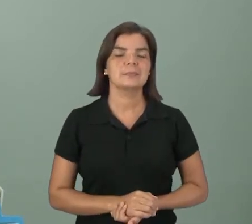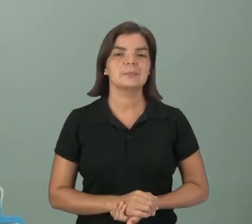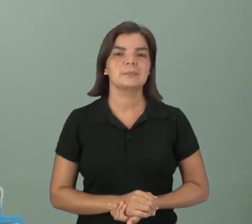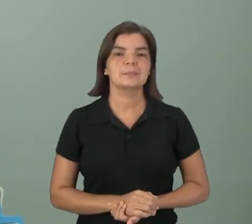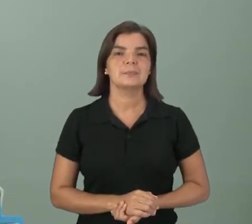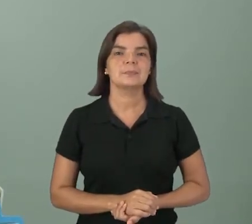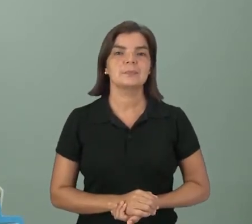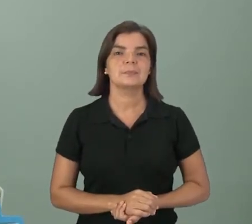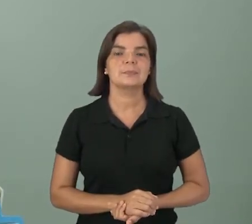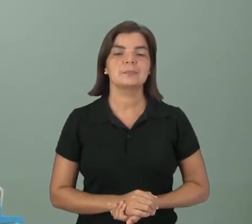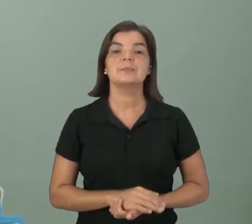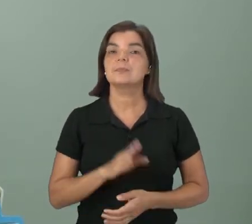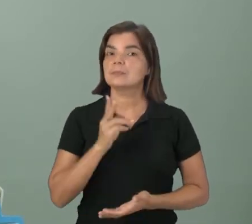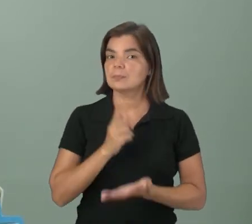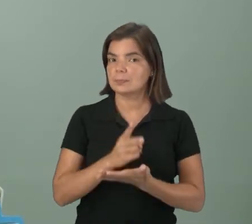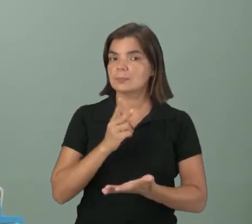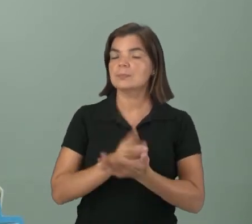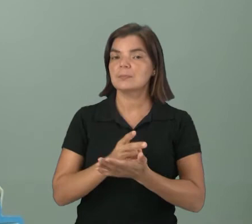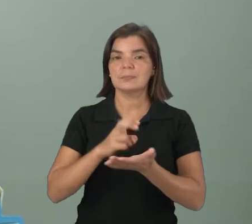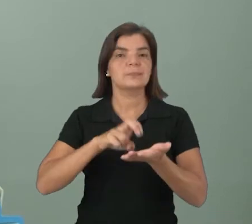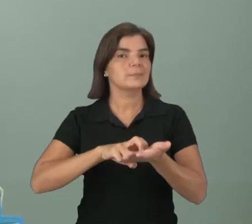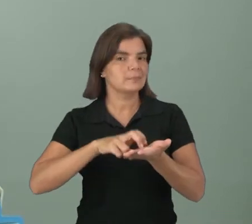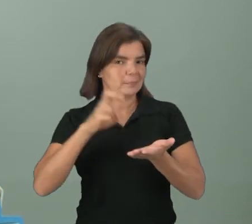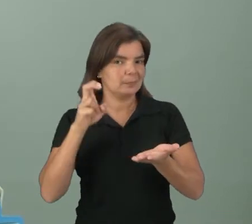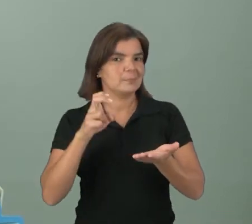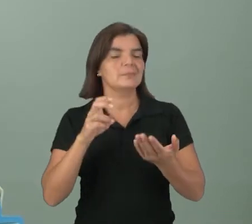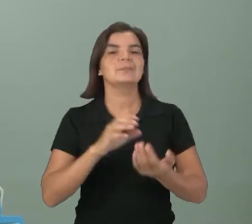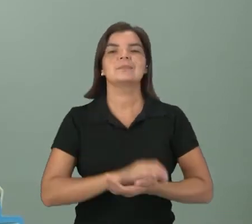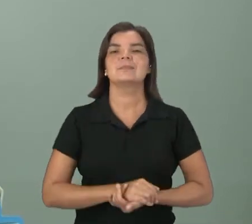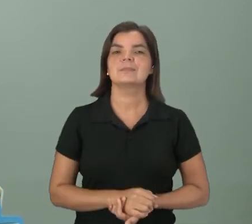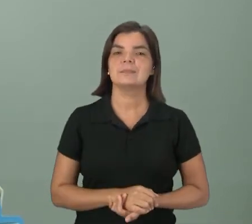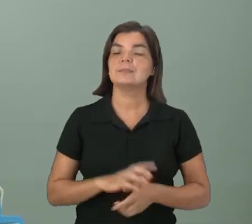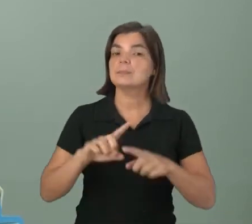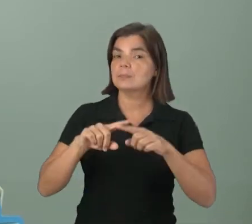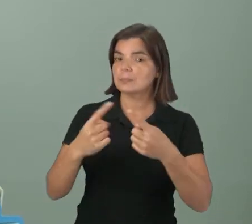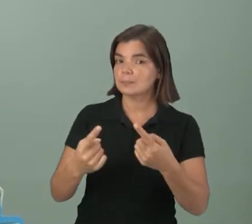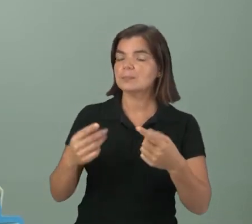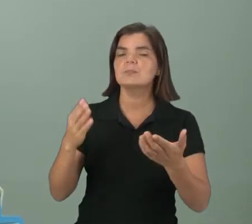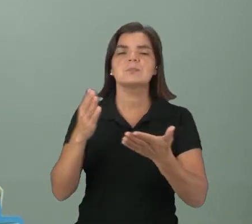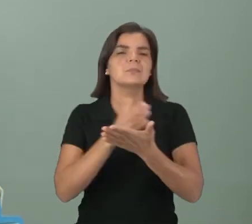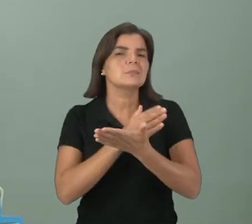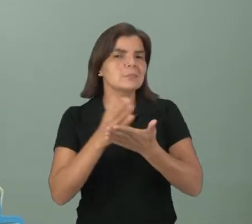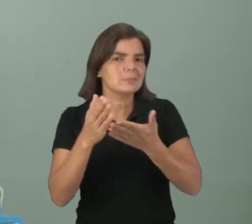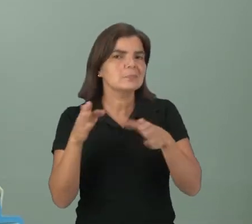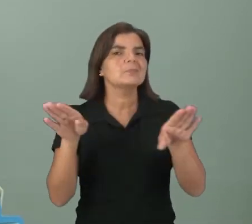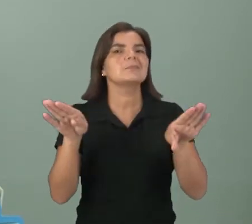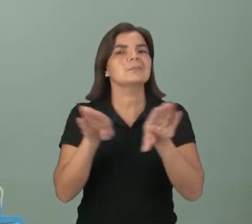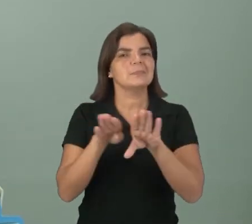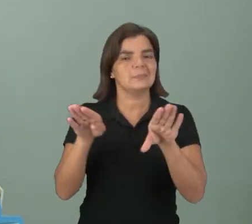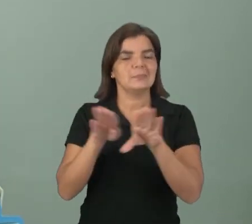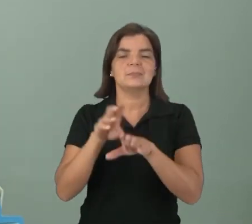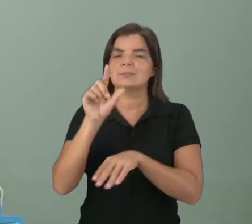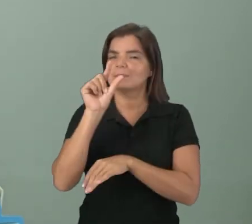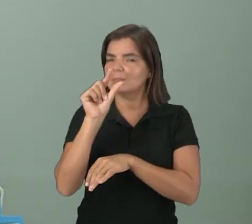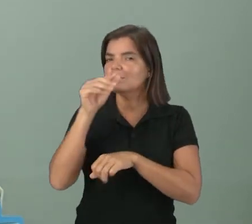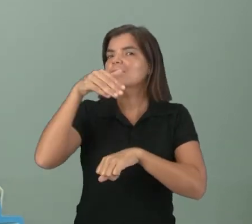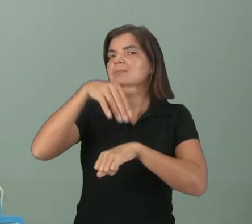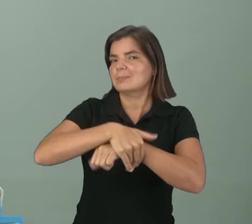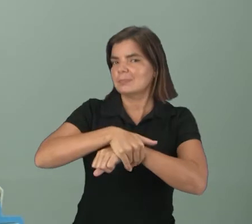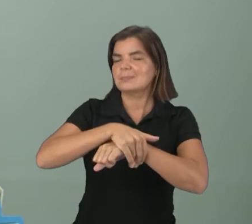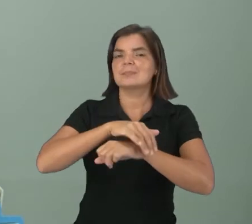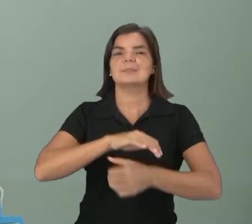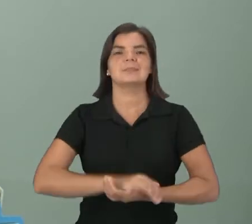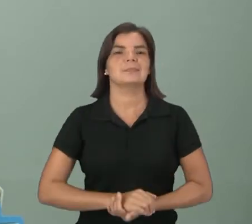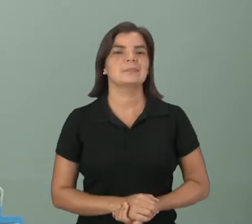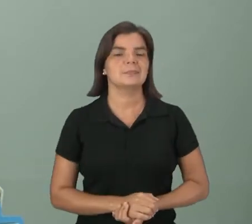eles ficam abertas geralmente no período do dia mas também alguns salões funciona um pouquinho